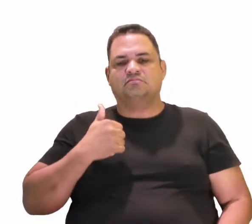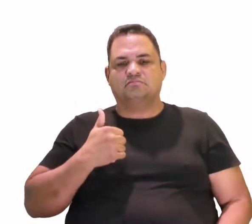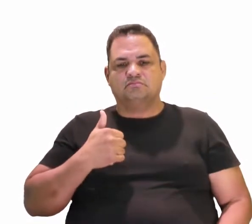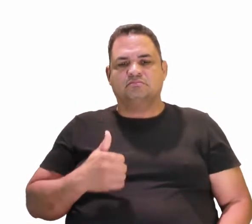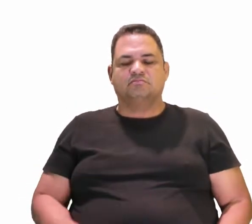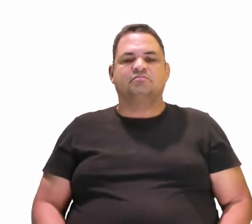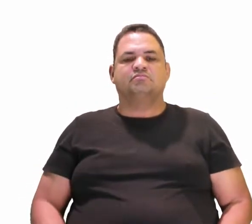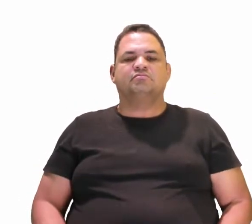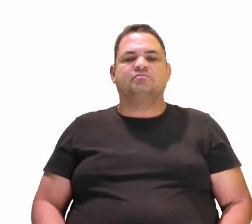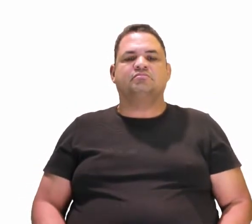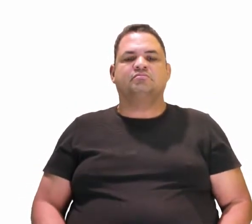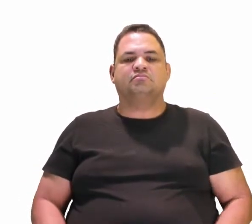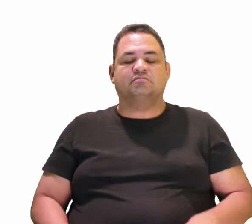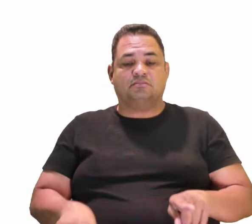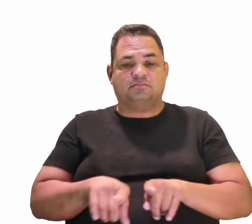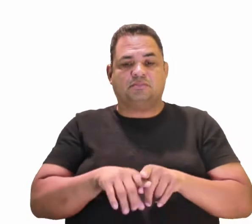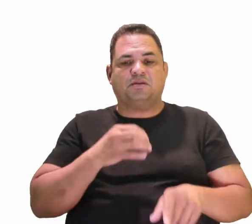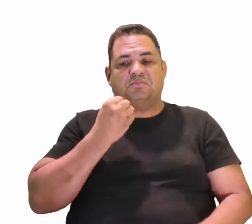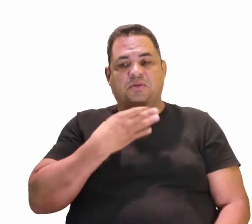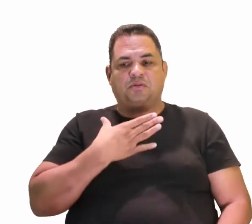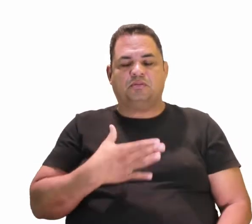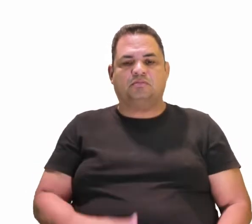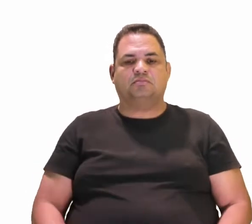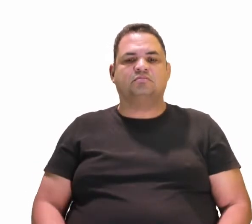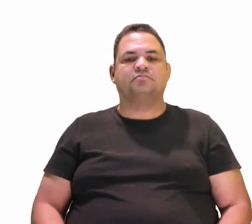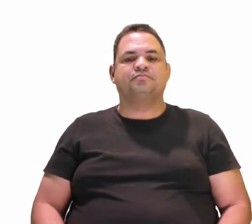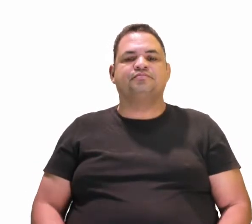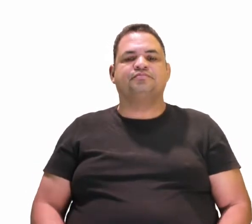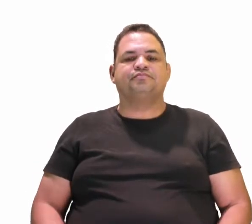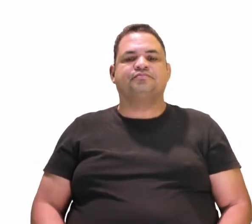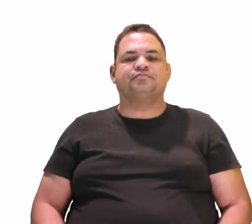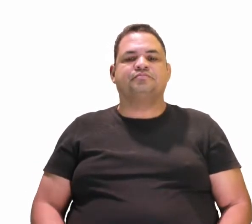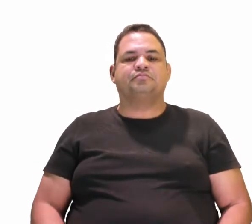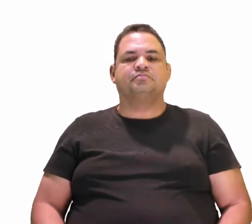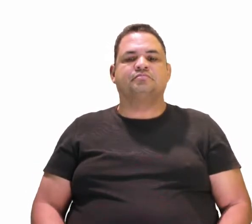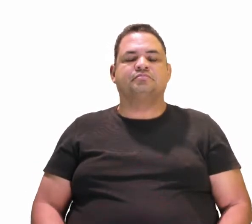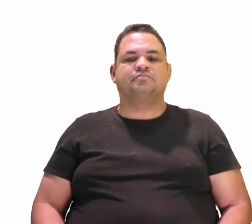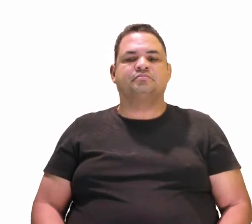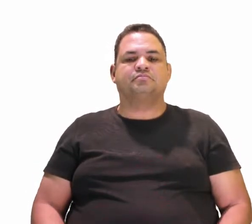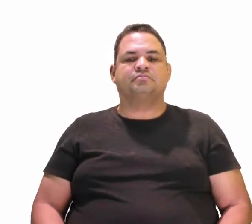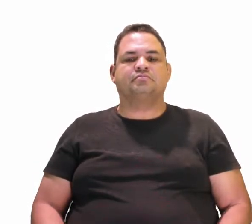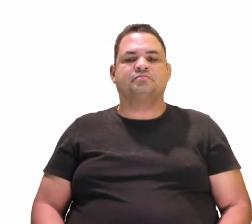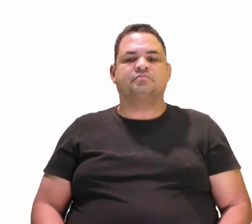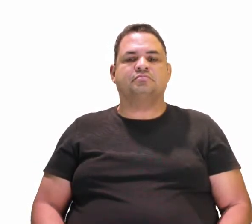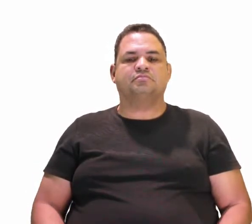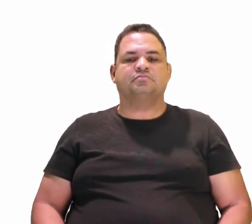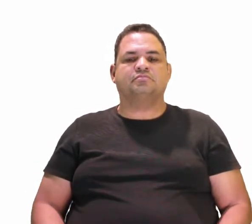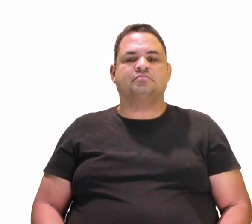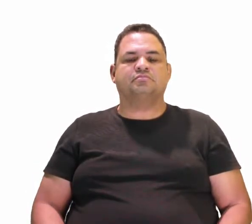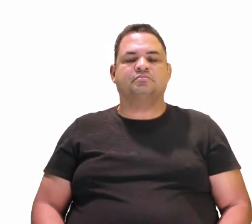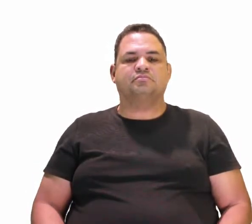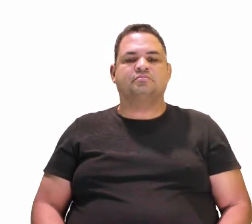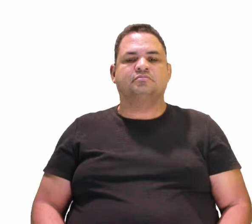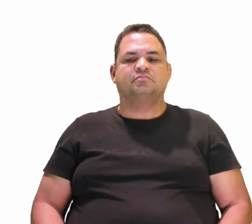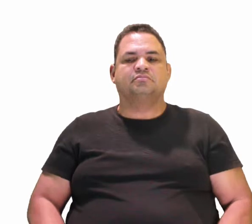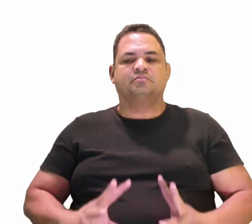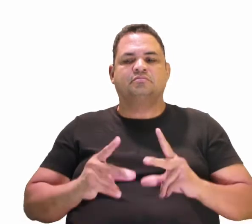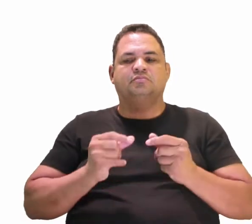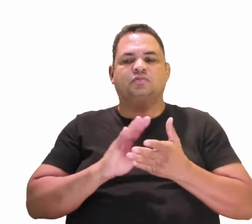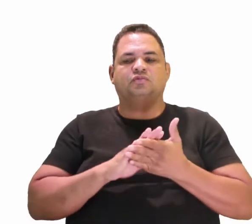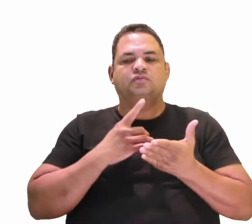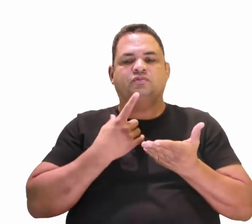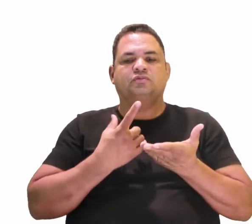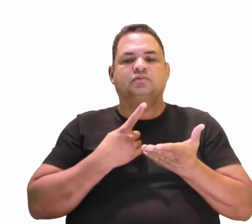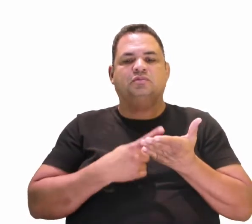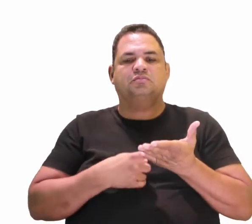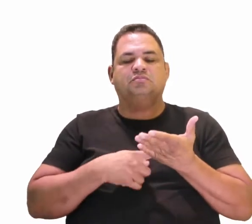Also good, também muito bom. Have negative thoughts? Aqui eu tenho certeza que todo mundo vai concordar que